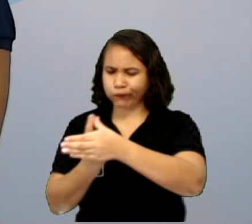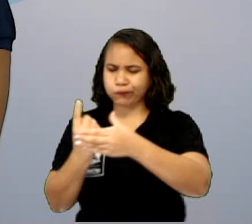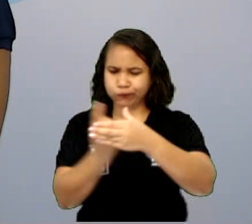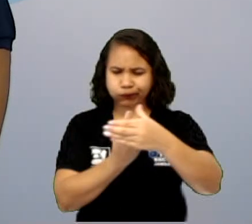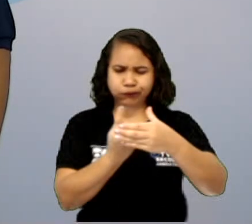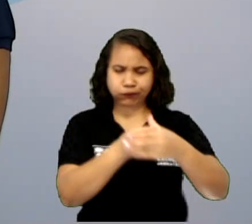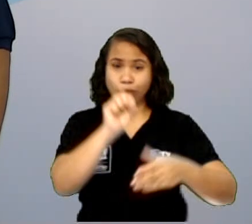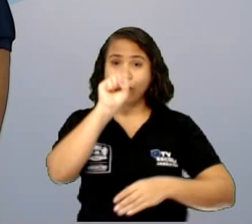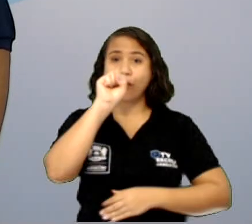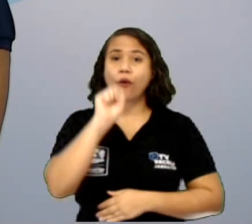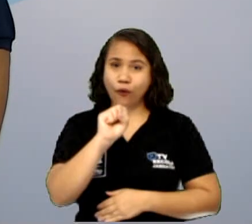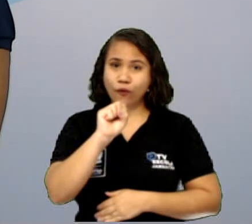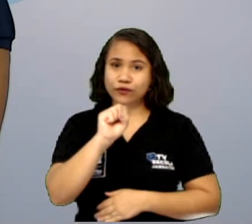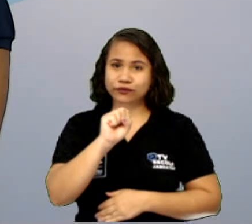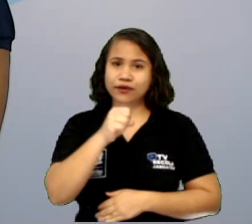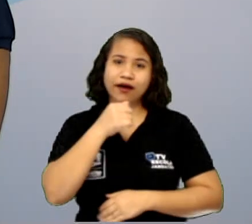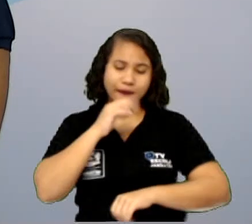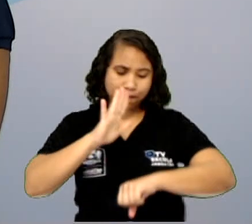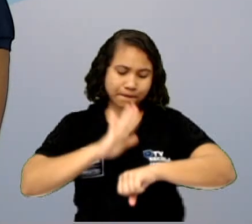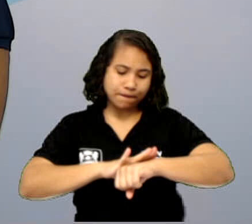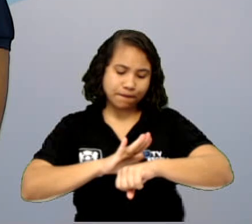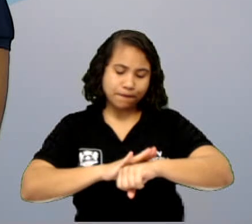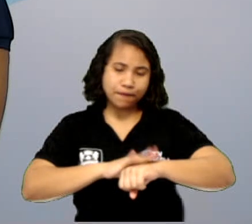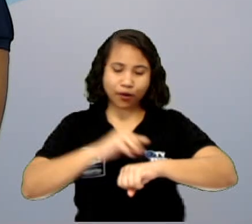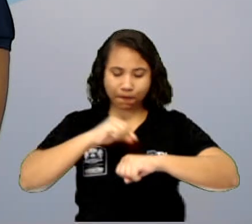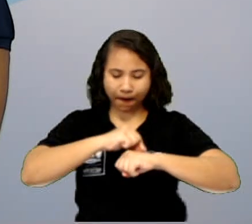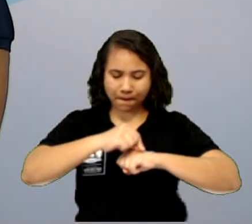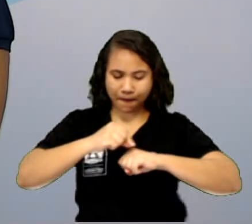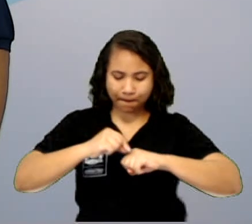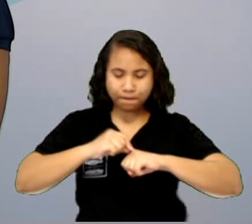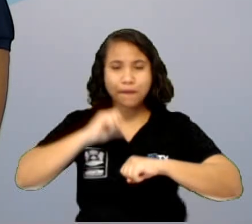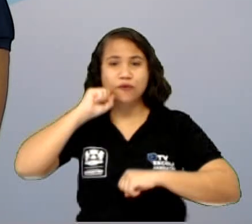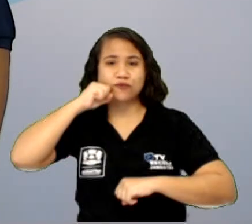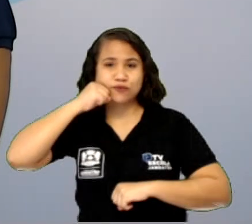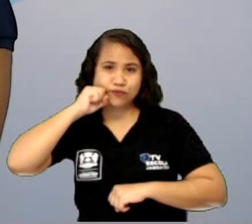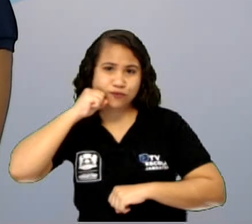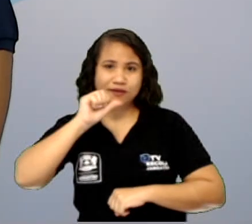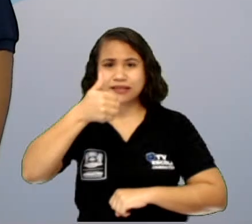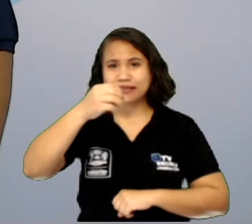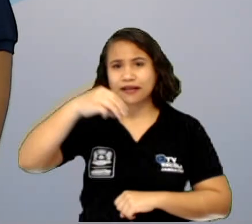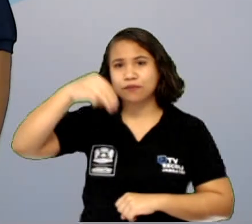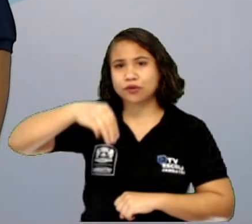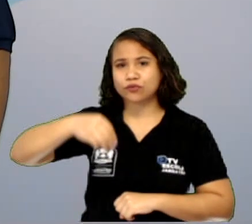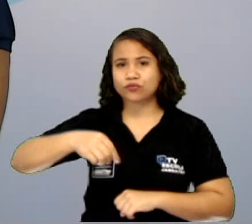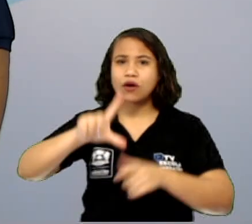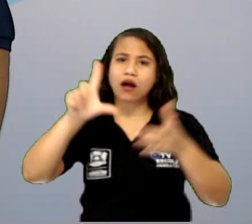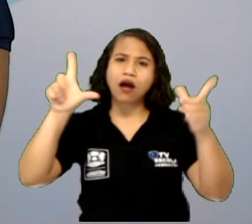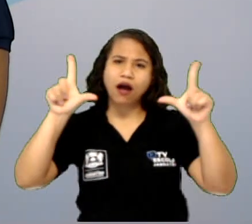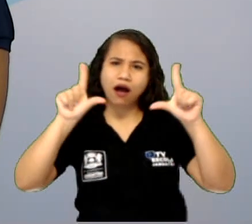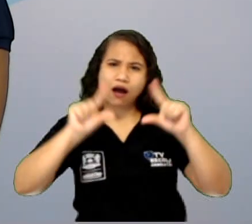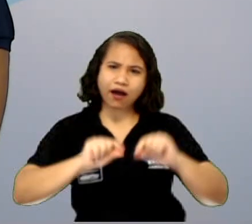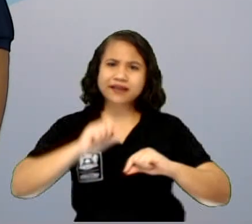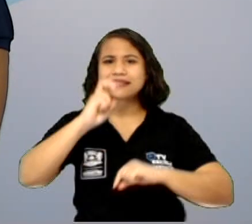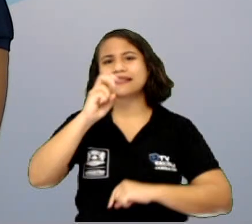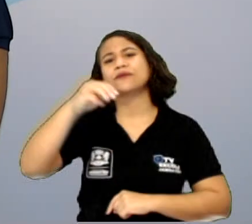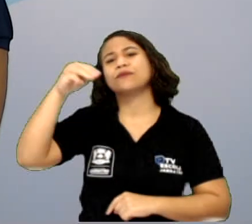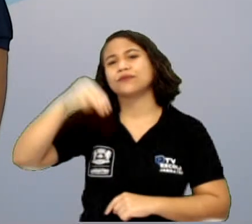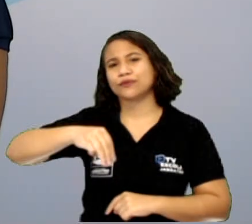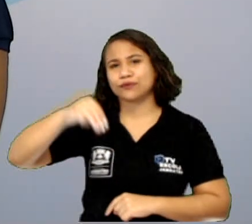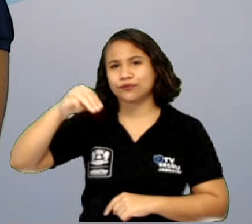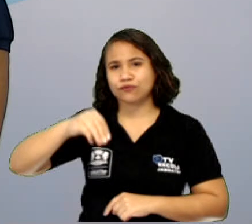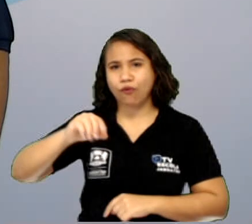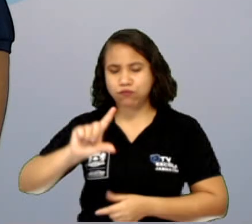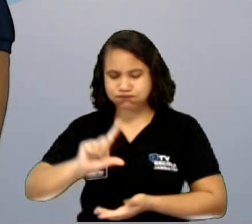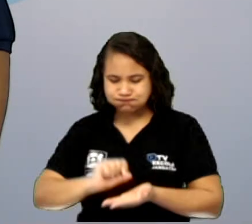liquidificadores em vez de preparar lá os sucos de morango em 10 minutos eu vou conseguir preparar em cinco minutos ou seja